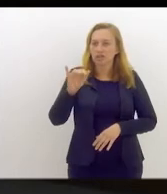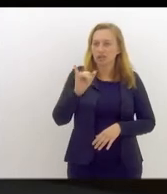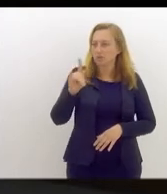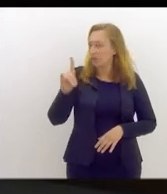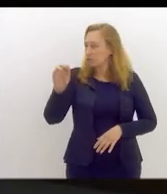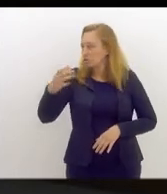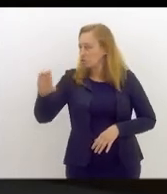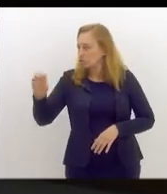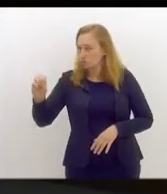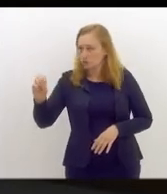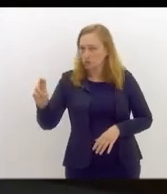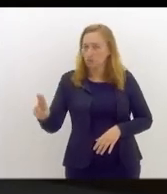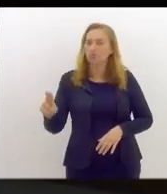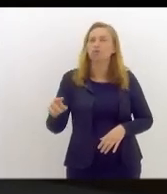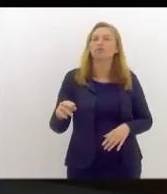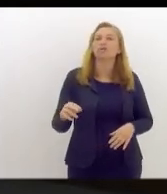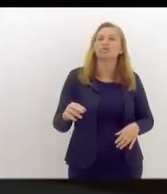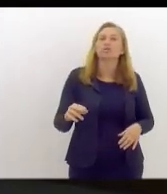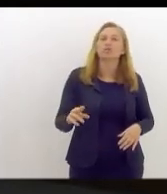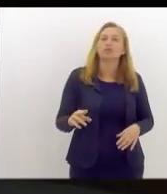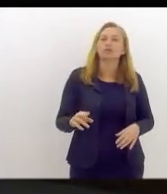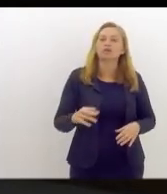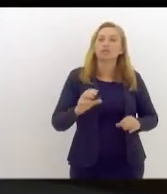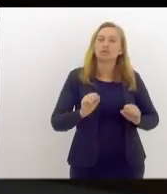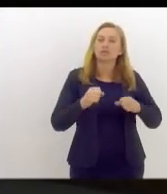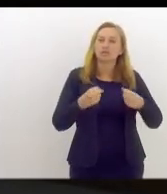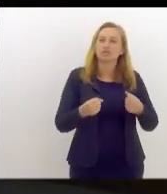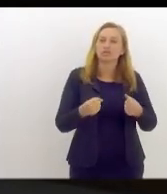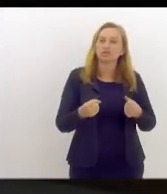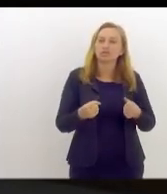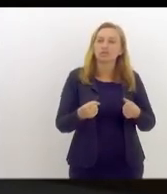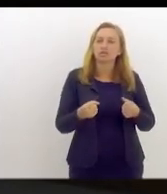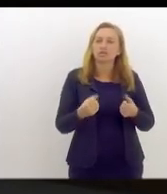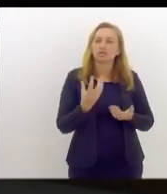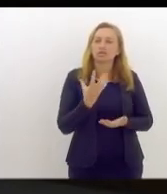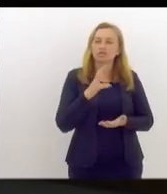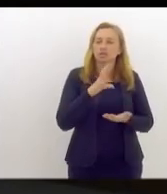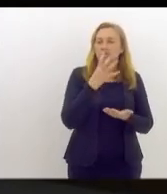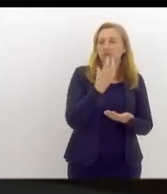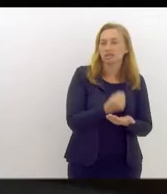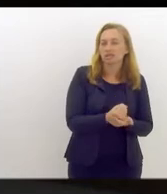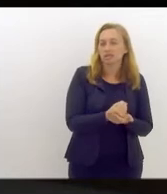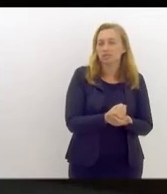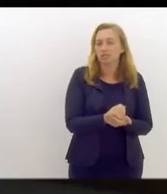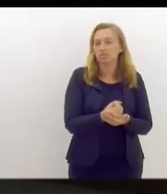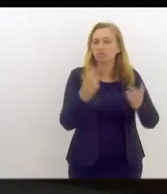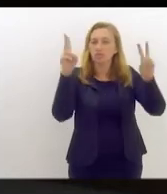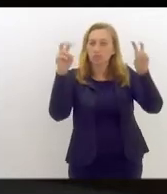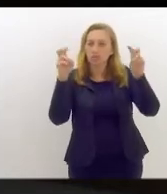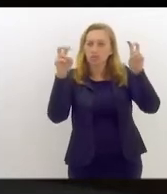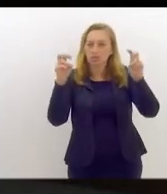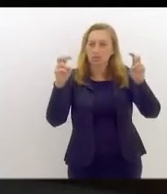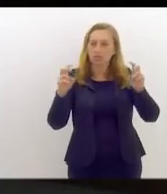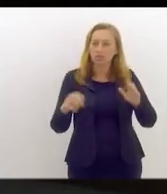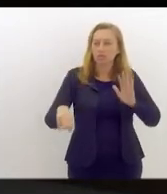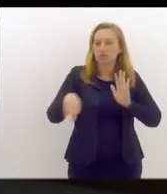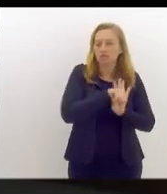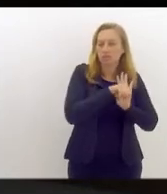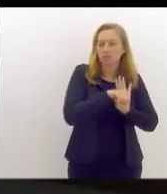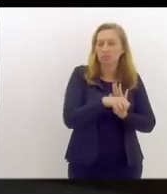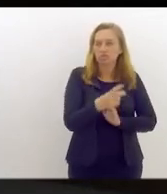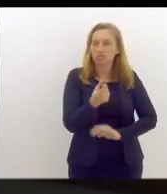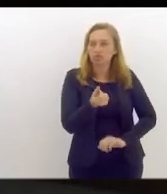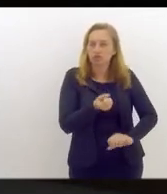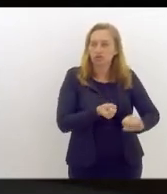concluído com a apresentação e defesa de dissertação com o tema a interligação entre o crime de lavagem de dinheiro